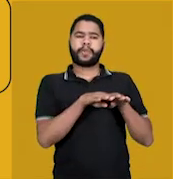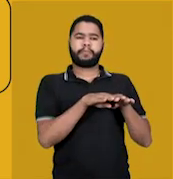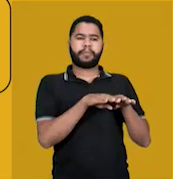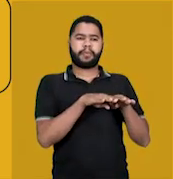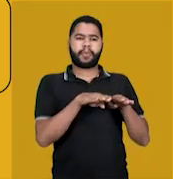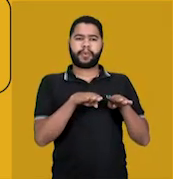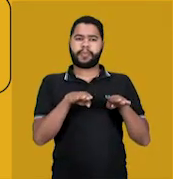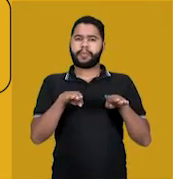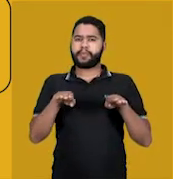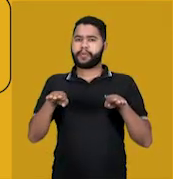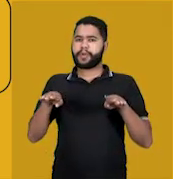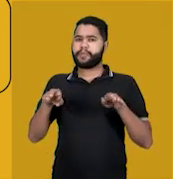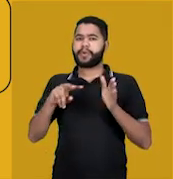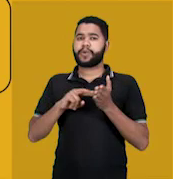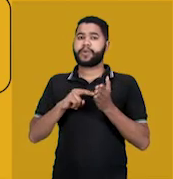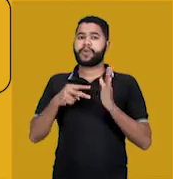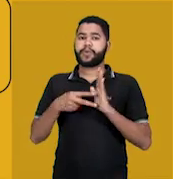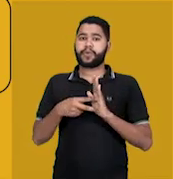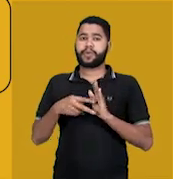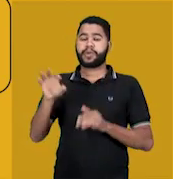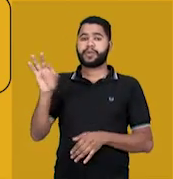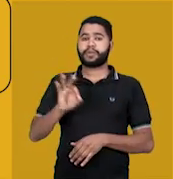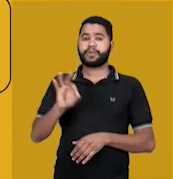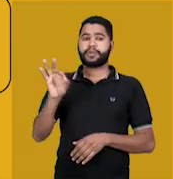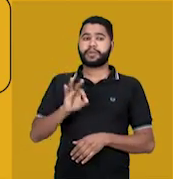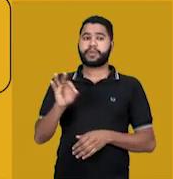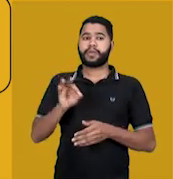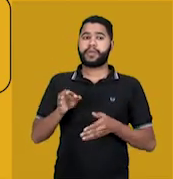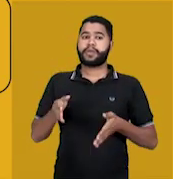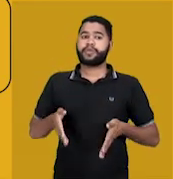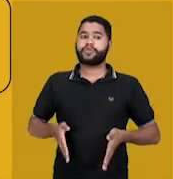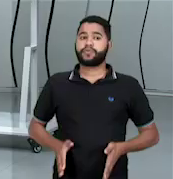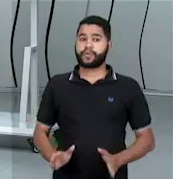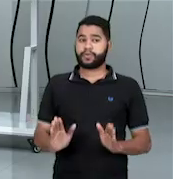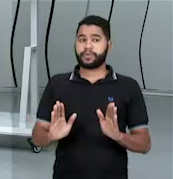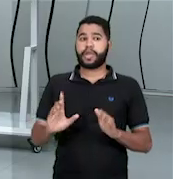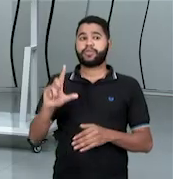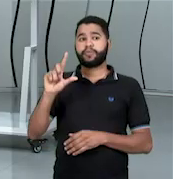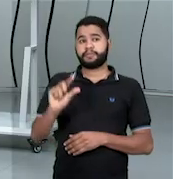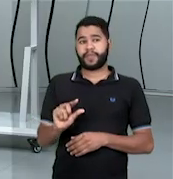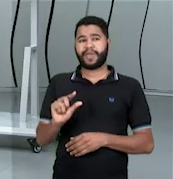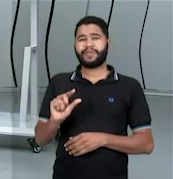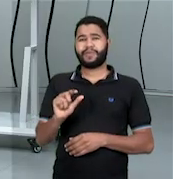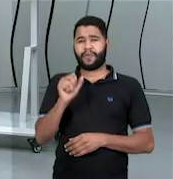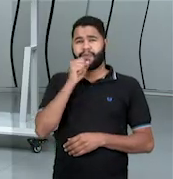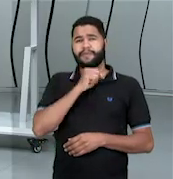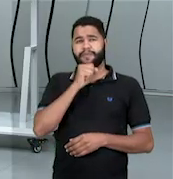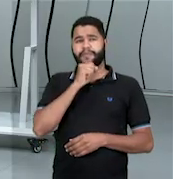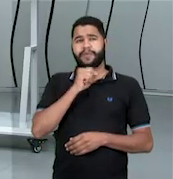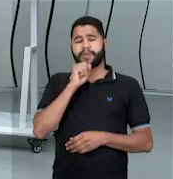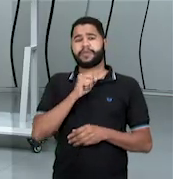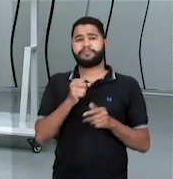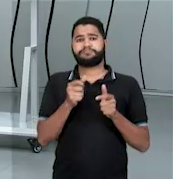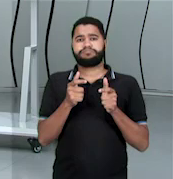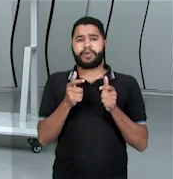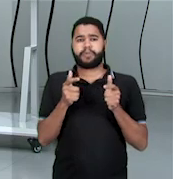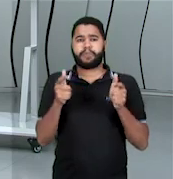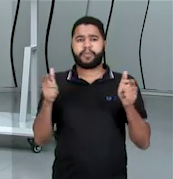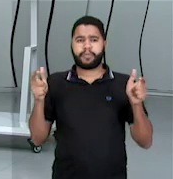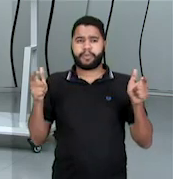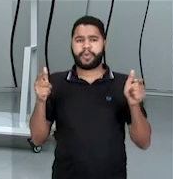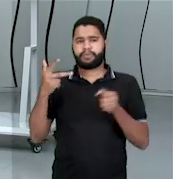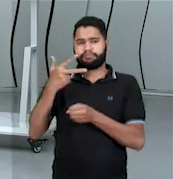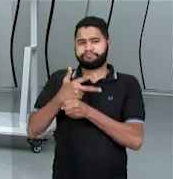estabilização demográfica, ou seja, a taxa de fecundidade vai ser menor e a população tende a envelhecer, né, ter um período